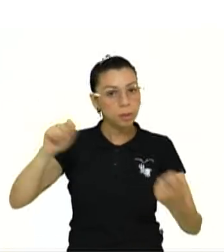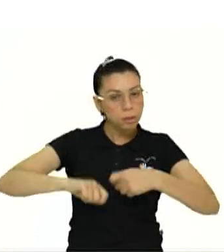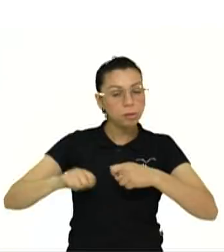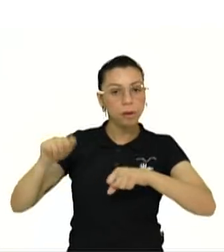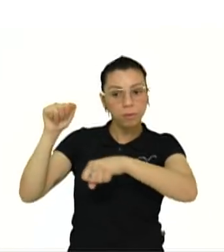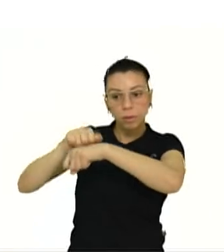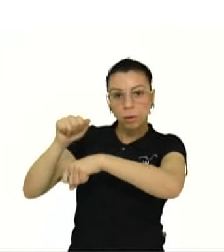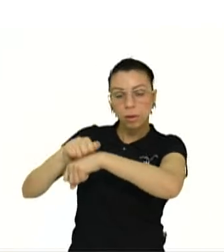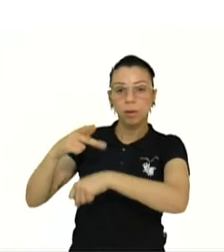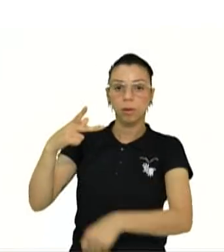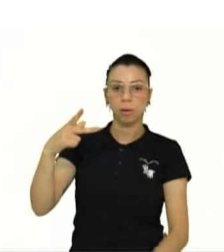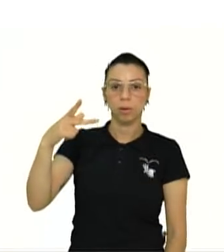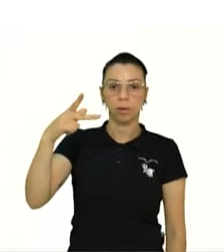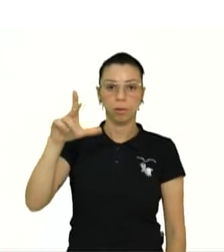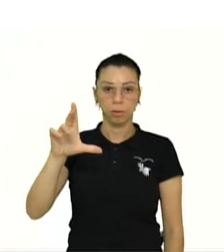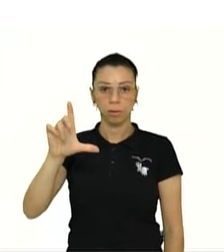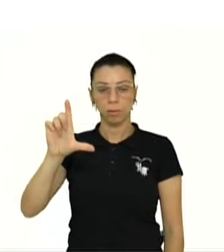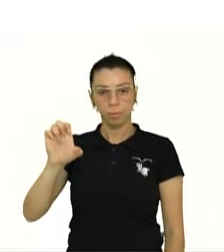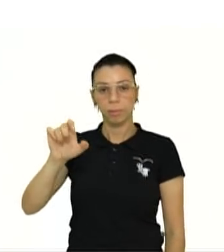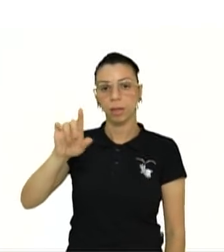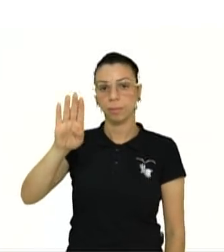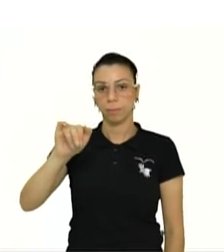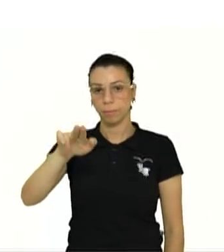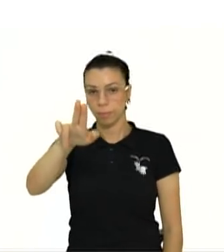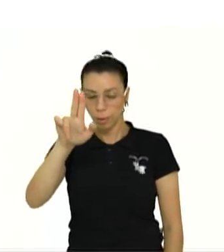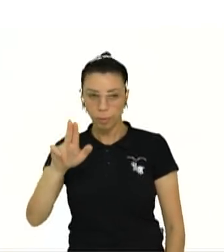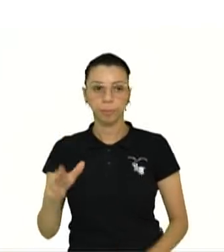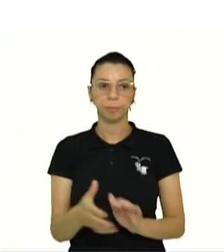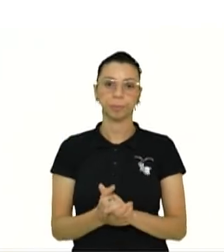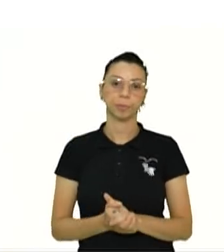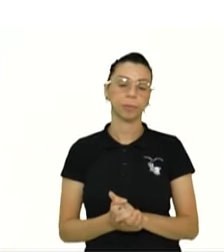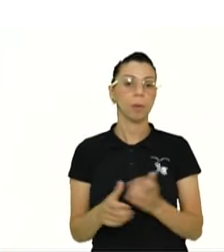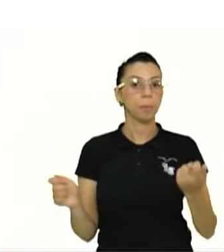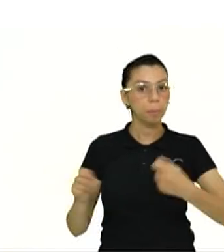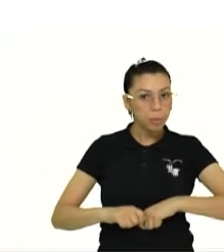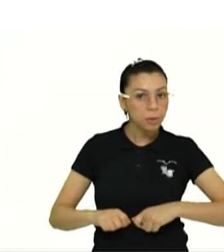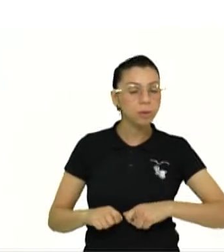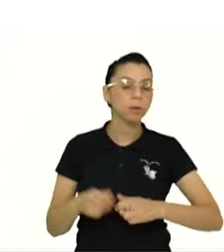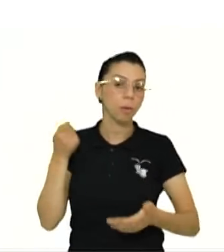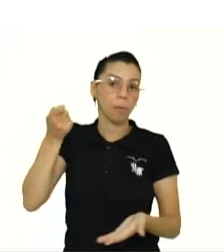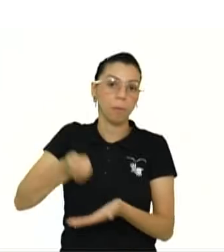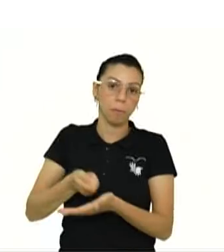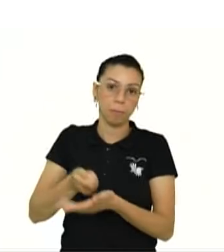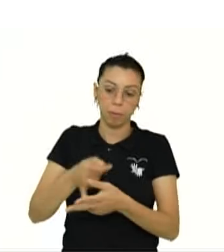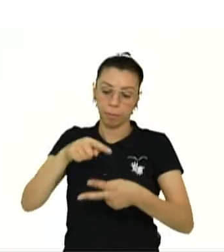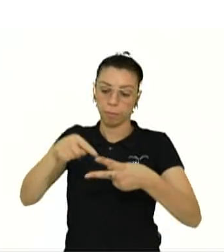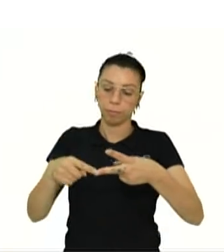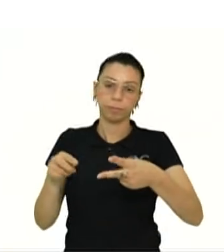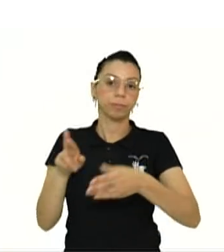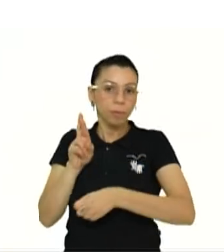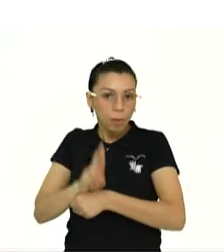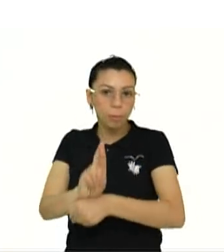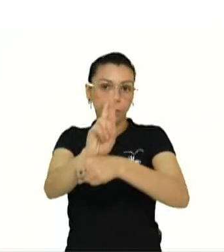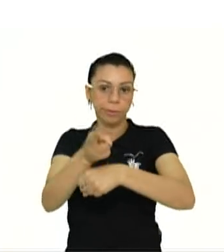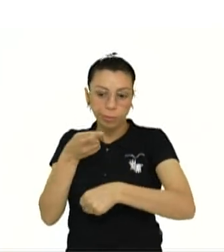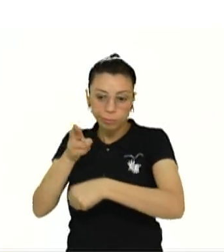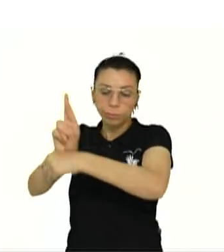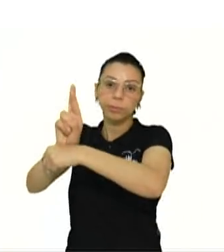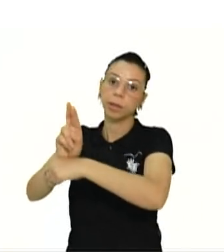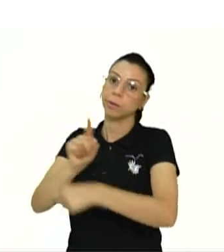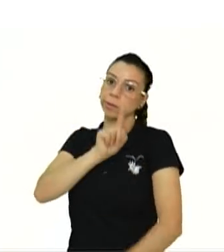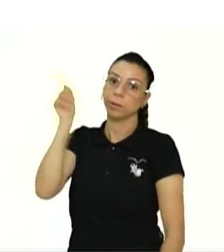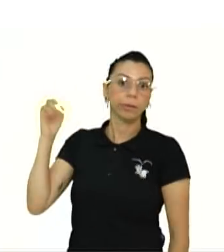Um tribuno representando todos os plebeus. A partir da Lei Licínia, passou a ter 2 cônsules representando os plebeus. Isso aqui é